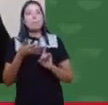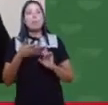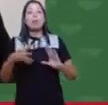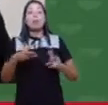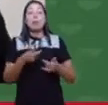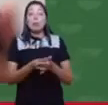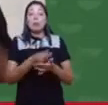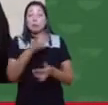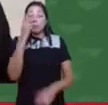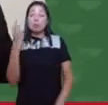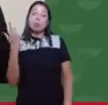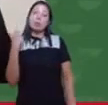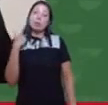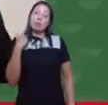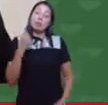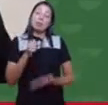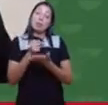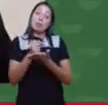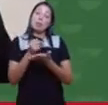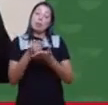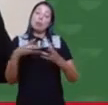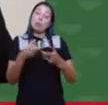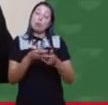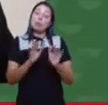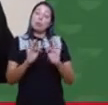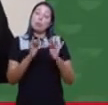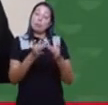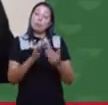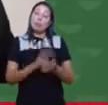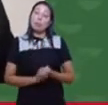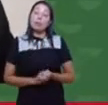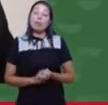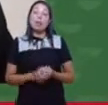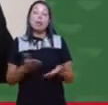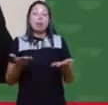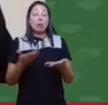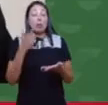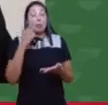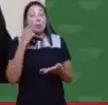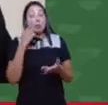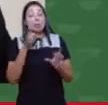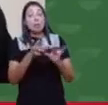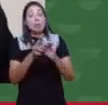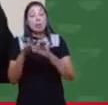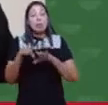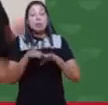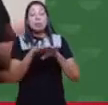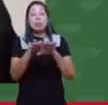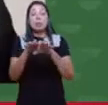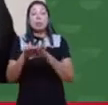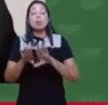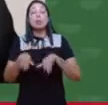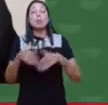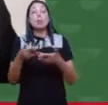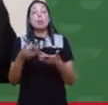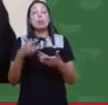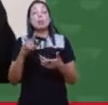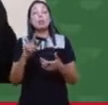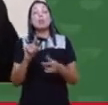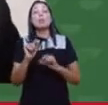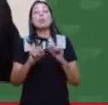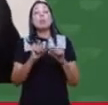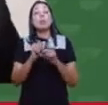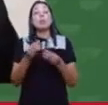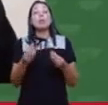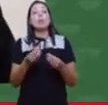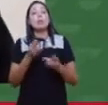todas as vítimas e nos solidarizamos com todas as famílias. Agora, do ponto de vista da democracia, quando nós fomos para essa